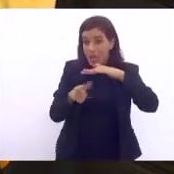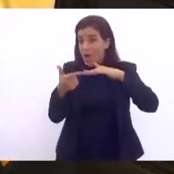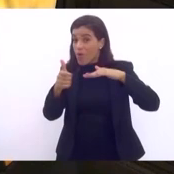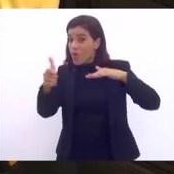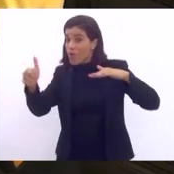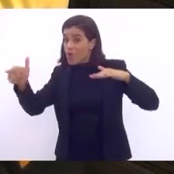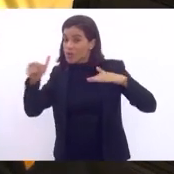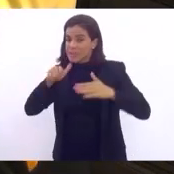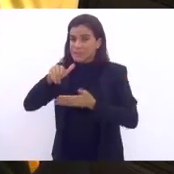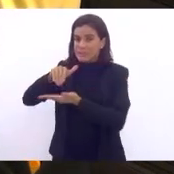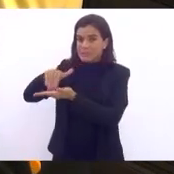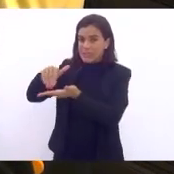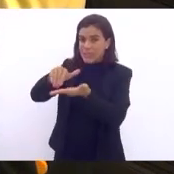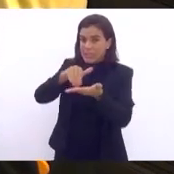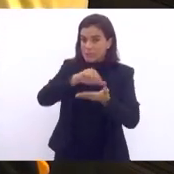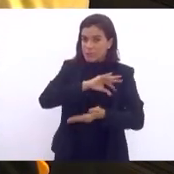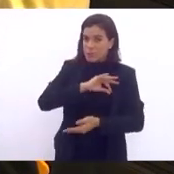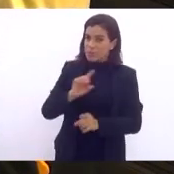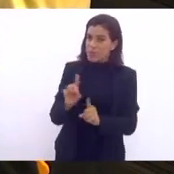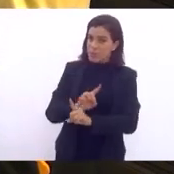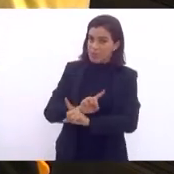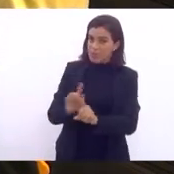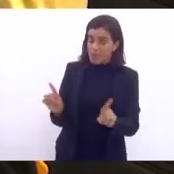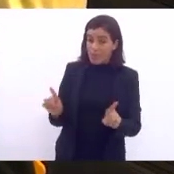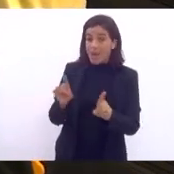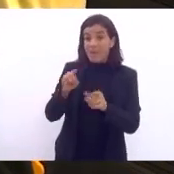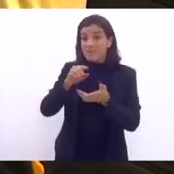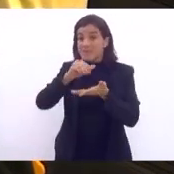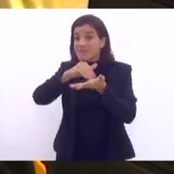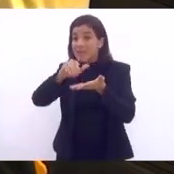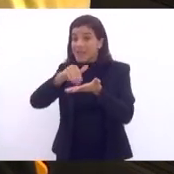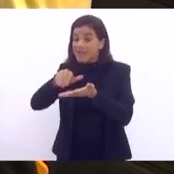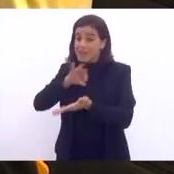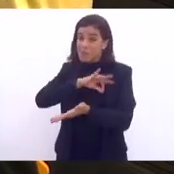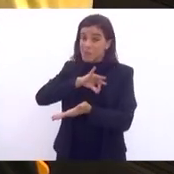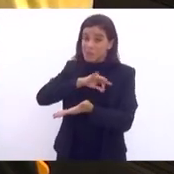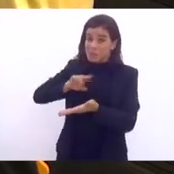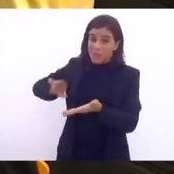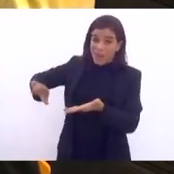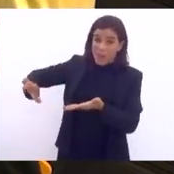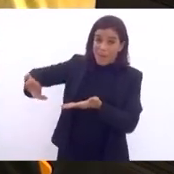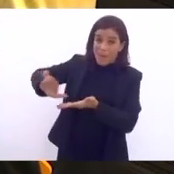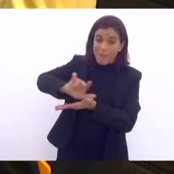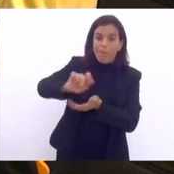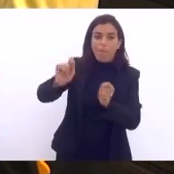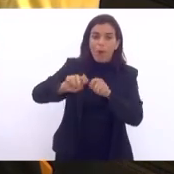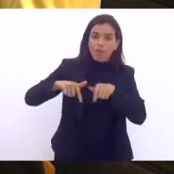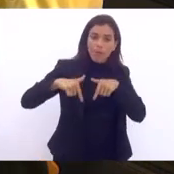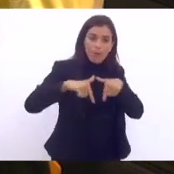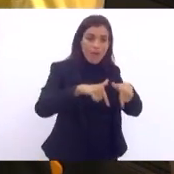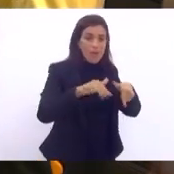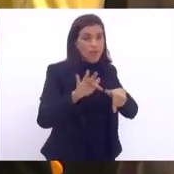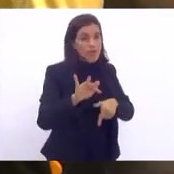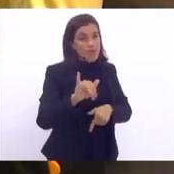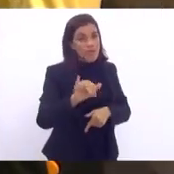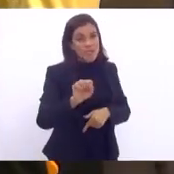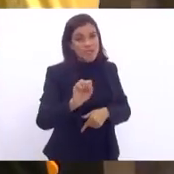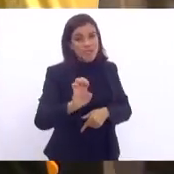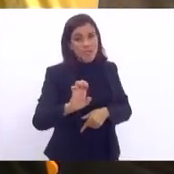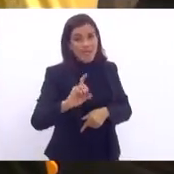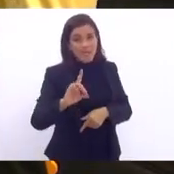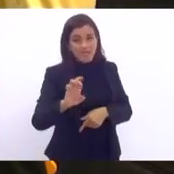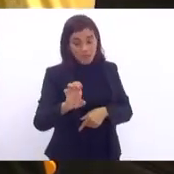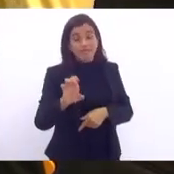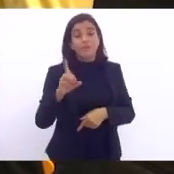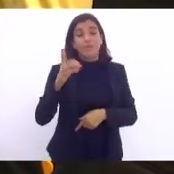secretarias de polícia, elas são gestoras também, elas podem operar o FISED. A dúvida, bem levantada pelo deputado Luiz Paulo, é se